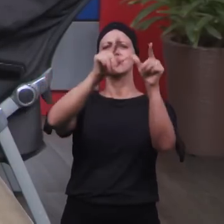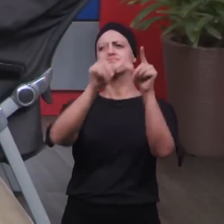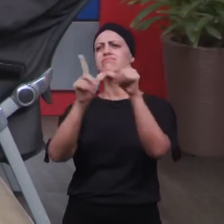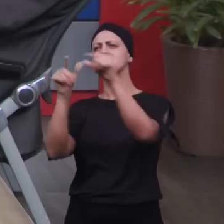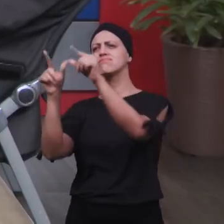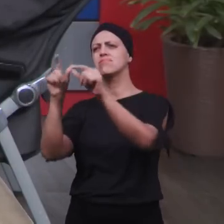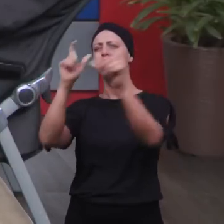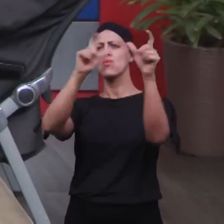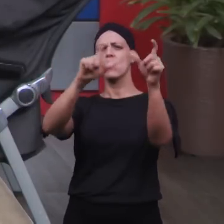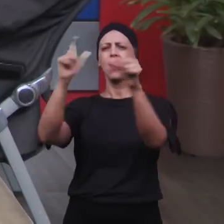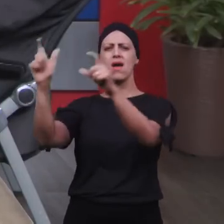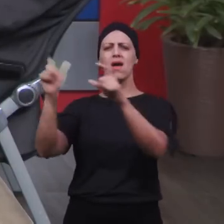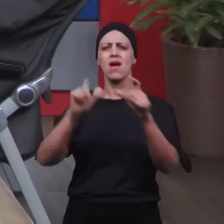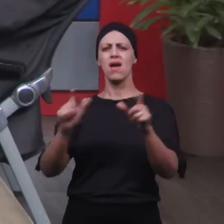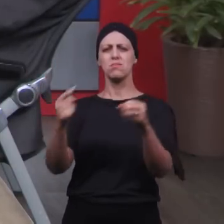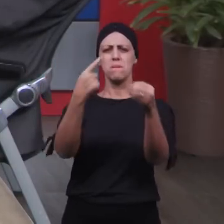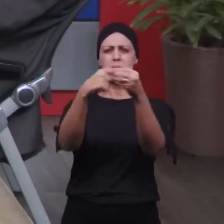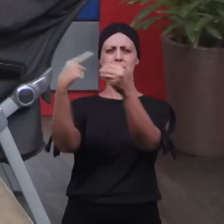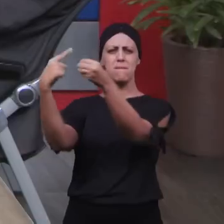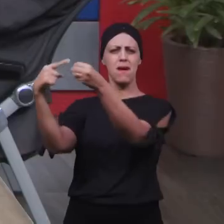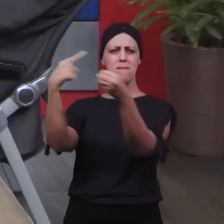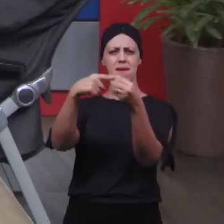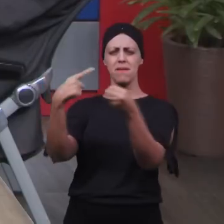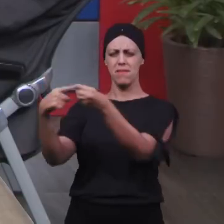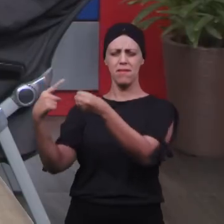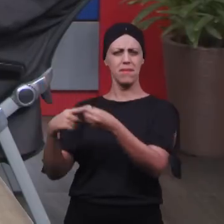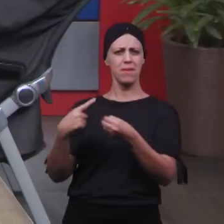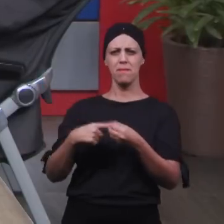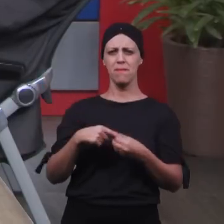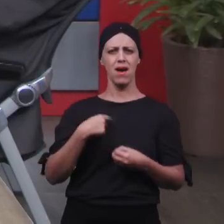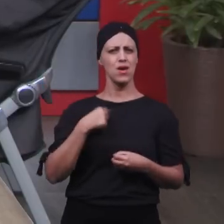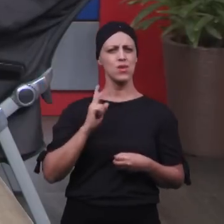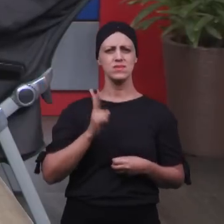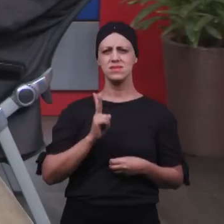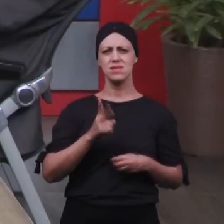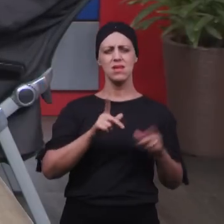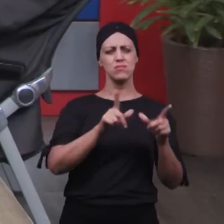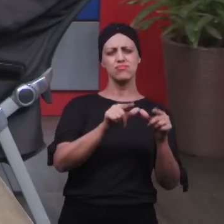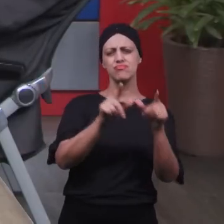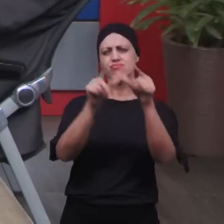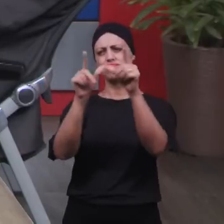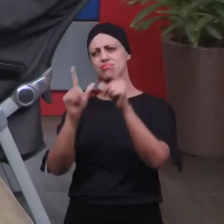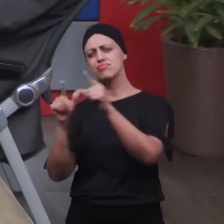Lindenberg, governador Lindenberg, Lajinha de Pancas,